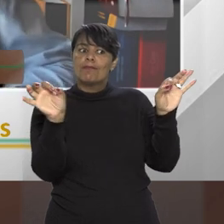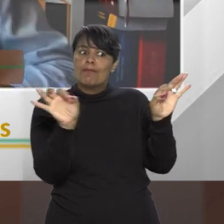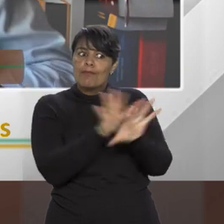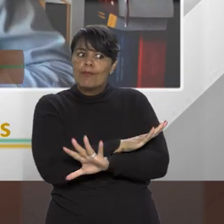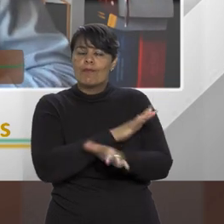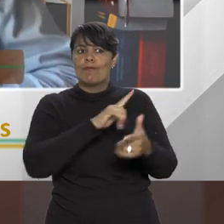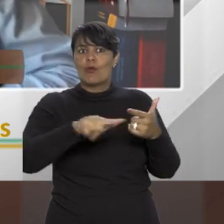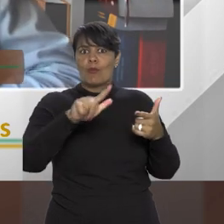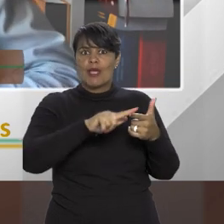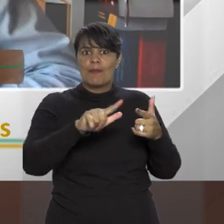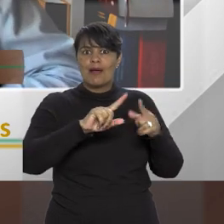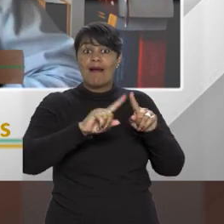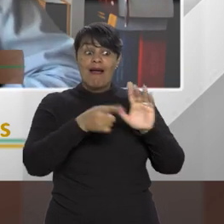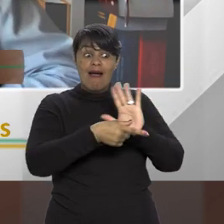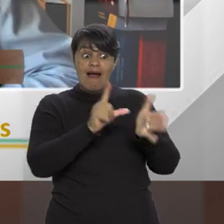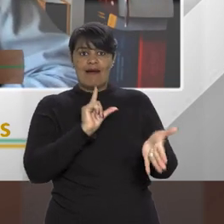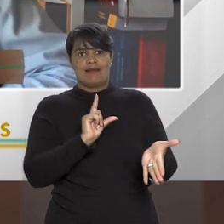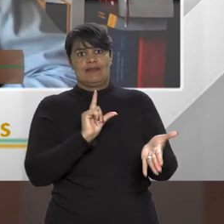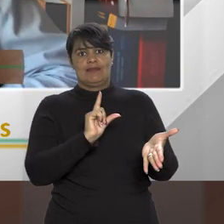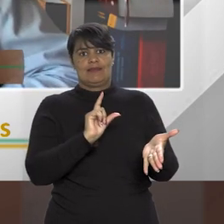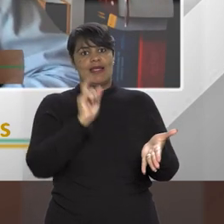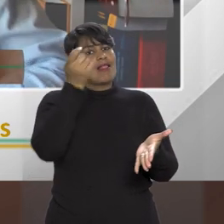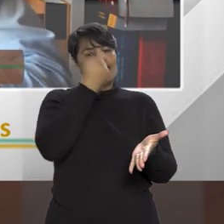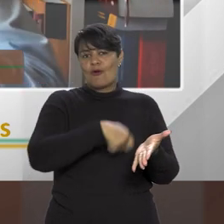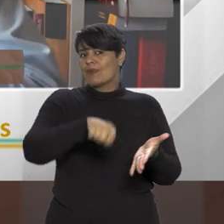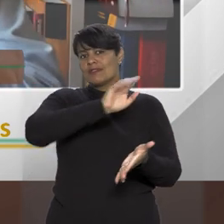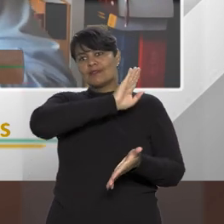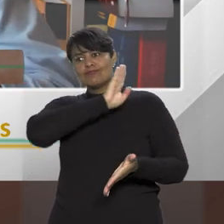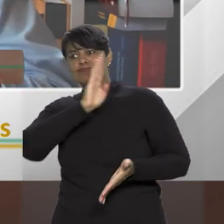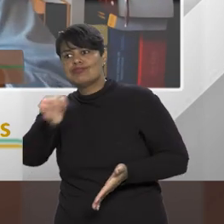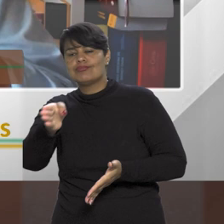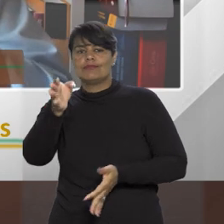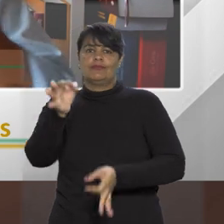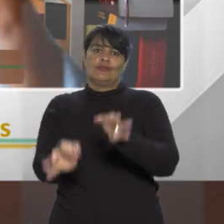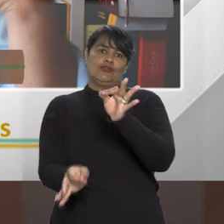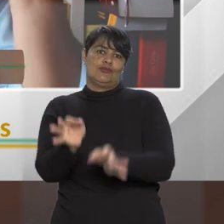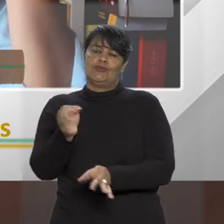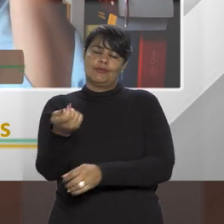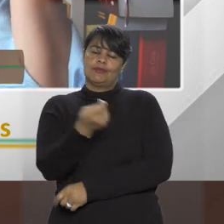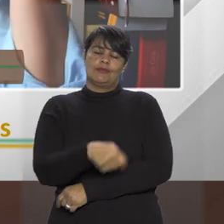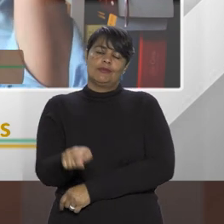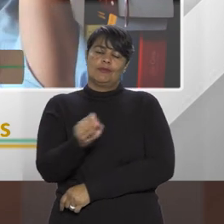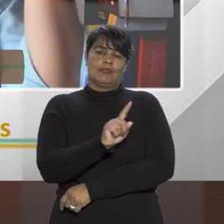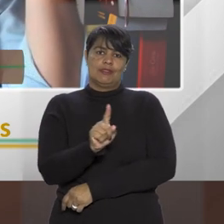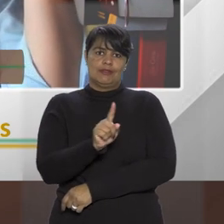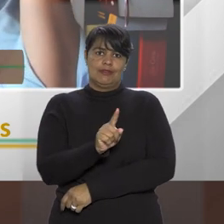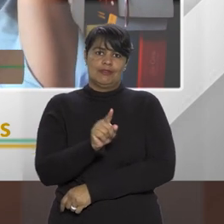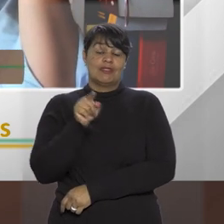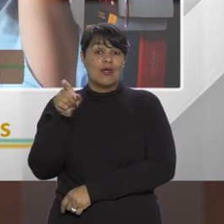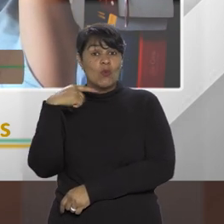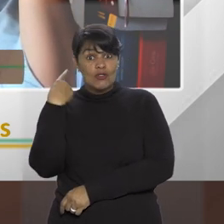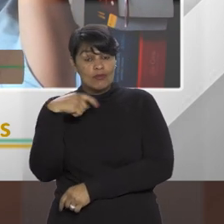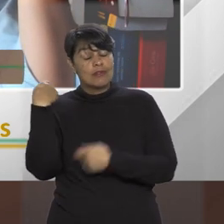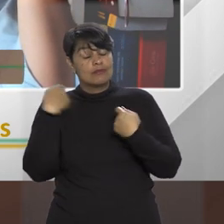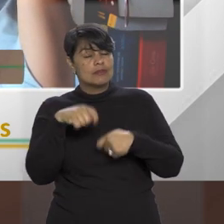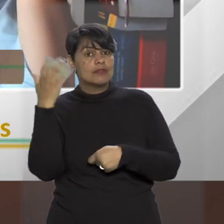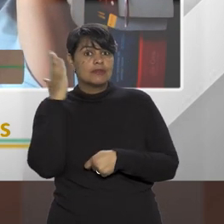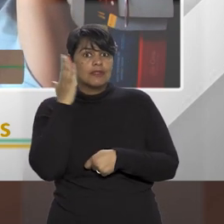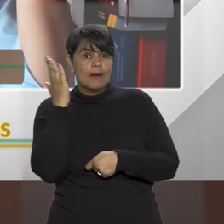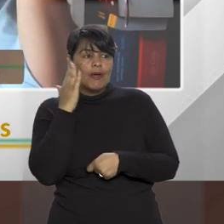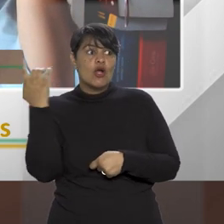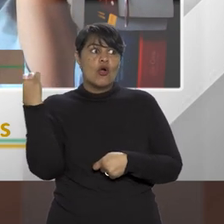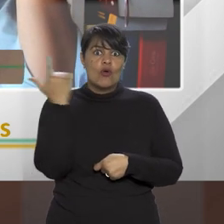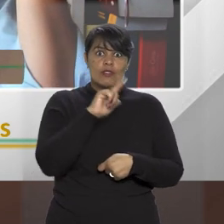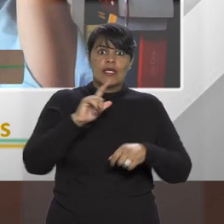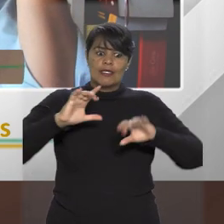maior do que, por exemplo, aquela que eu me formei. Eu fui obrigado, Fátima,